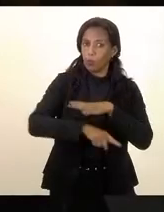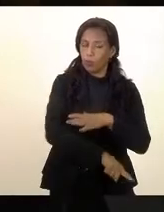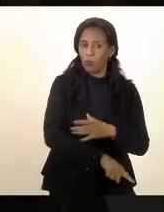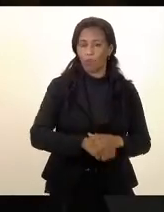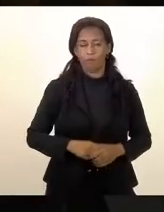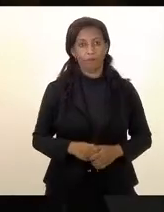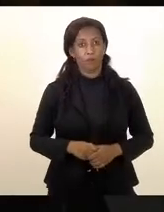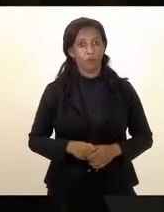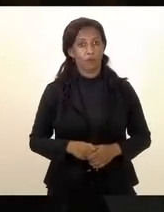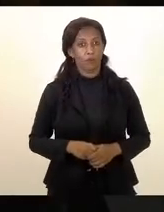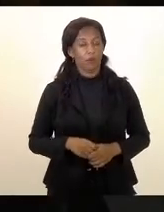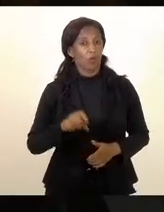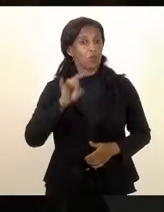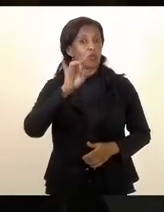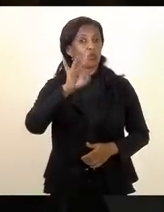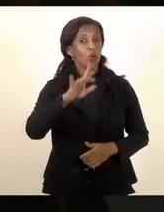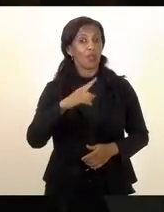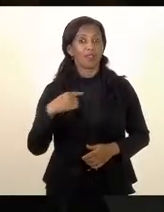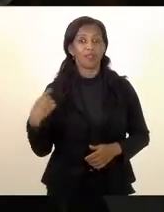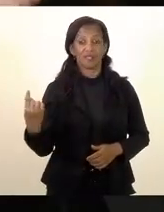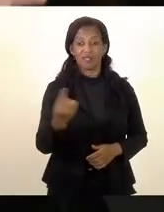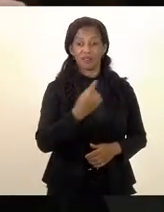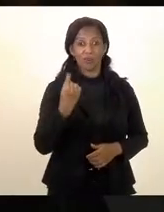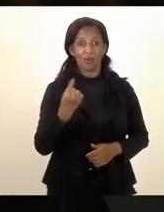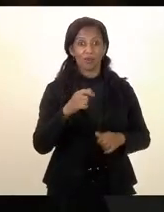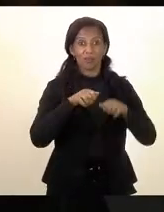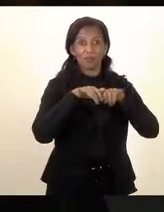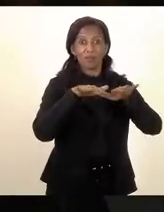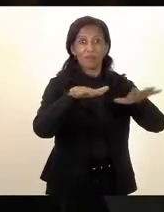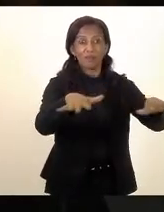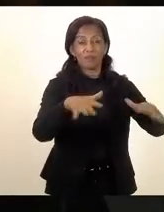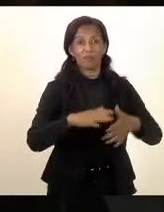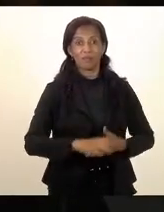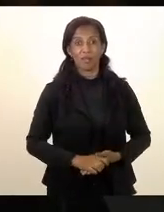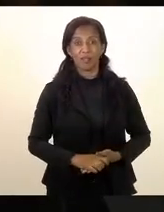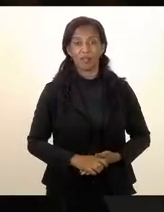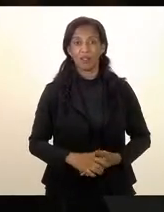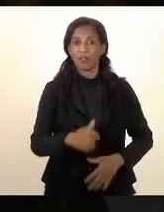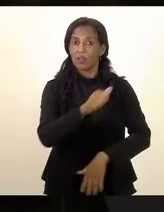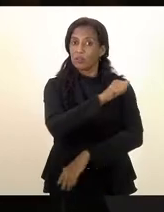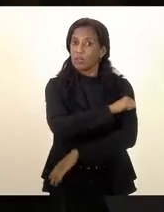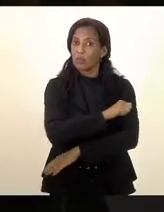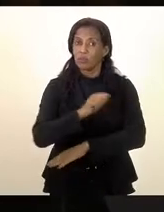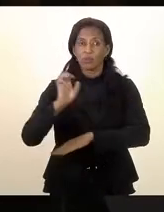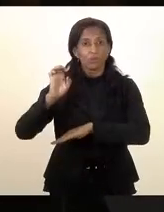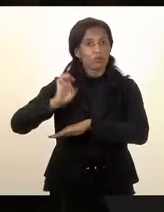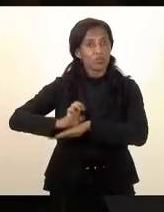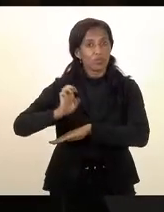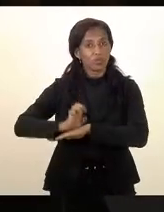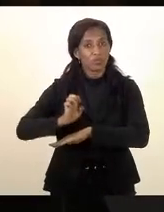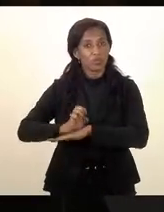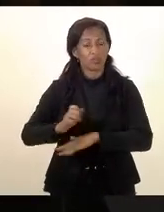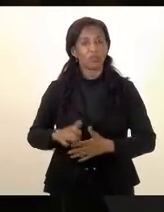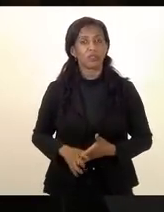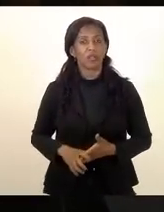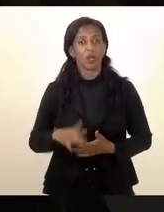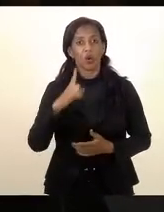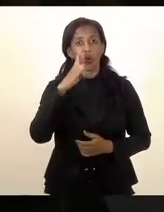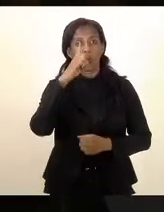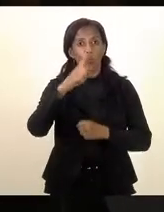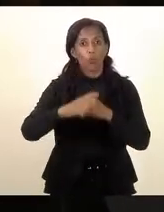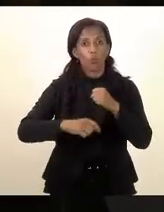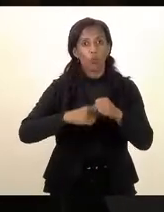só que nós estamos no meio de uma pandemia e os estudantes da rede estadual estão há um ano e meio